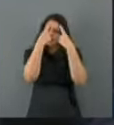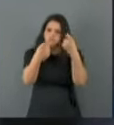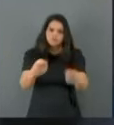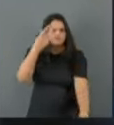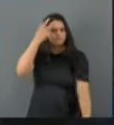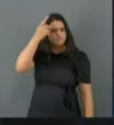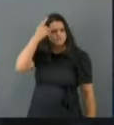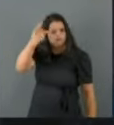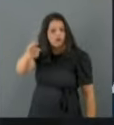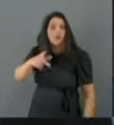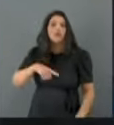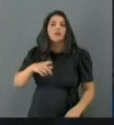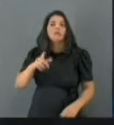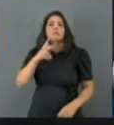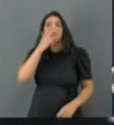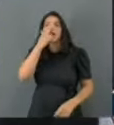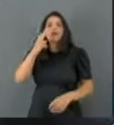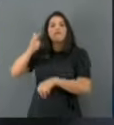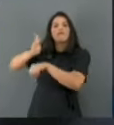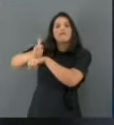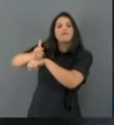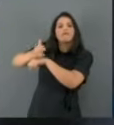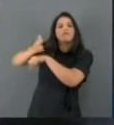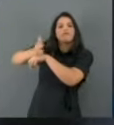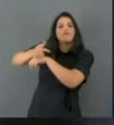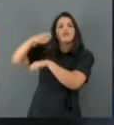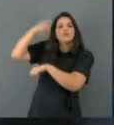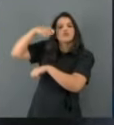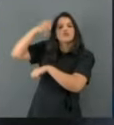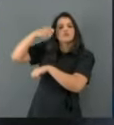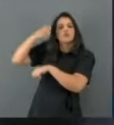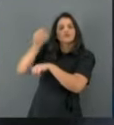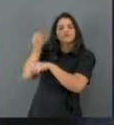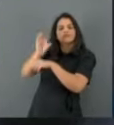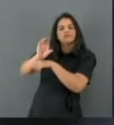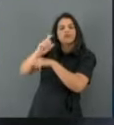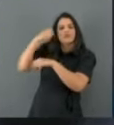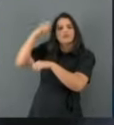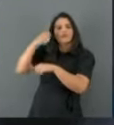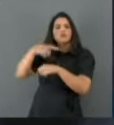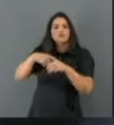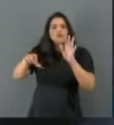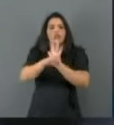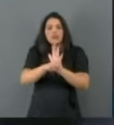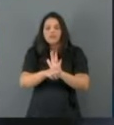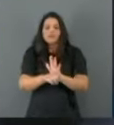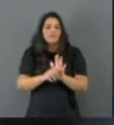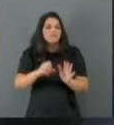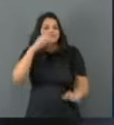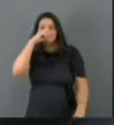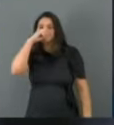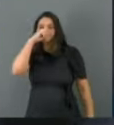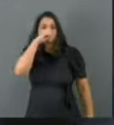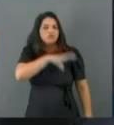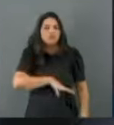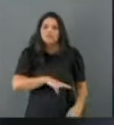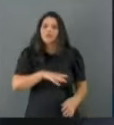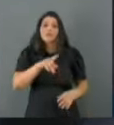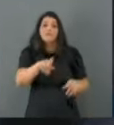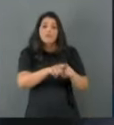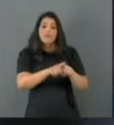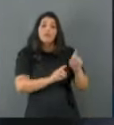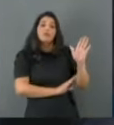essa possibilidade de gravação de vídeos, né, e de crimes brutais, e igualmente o crescimento do